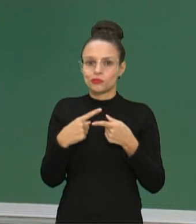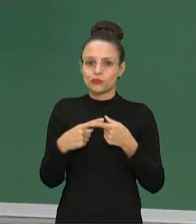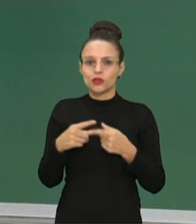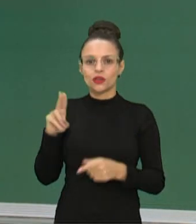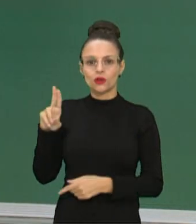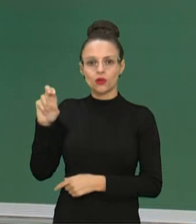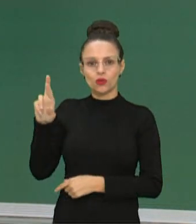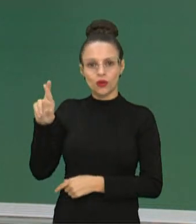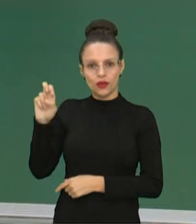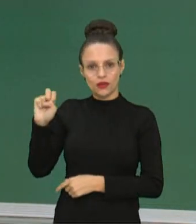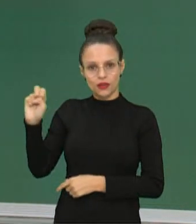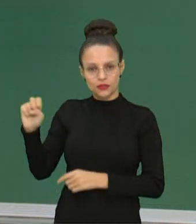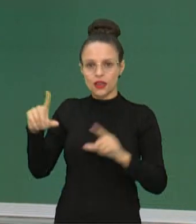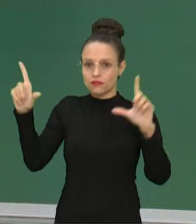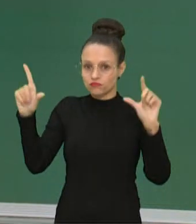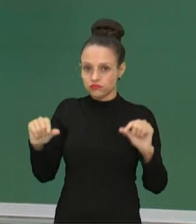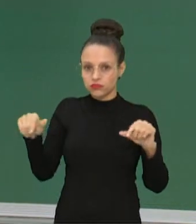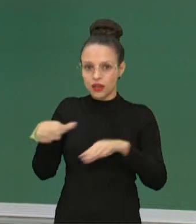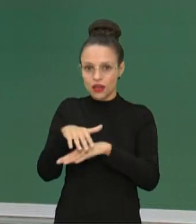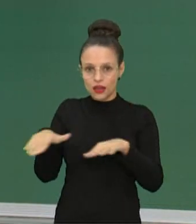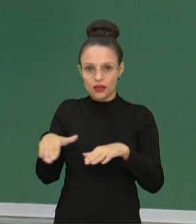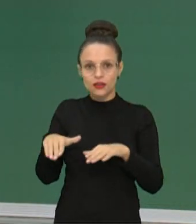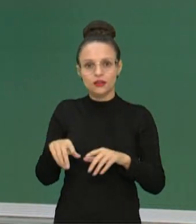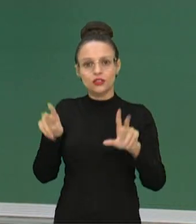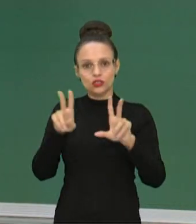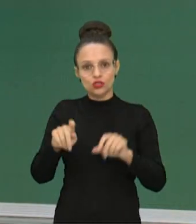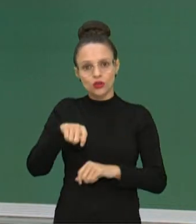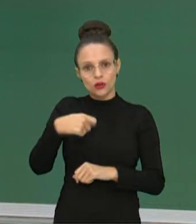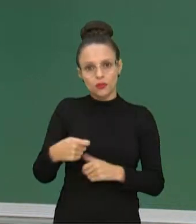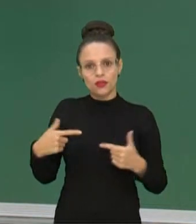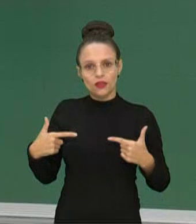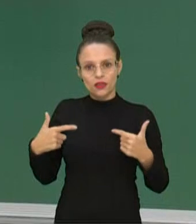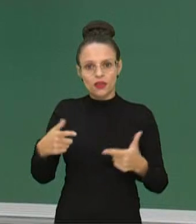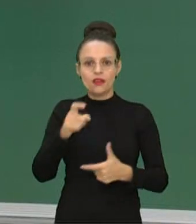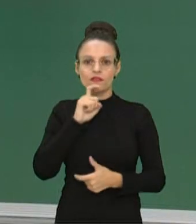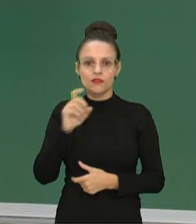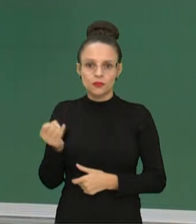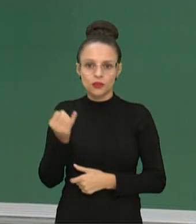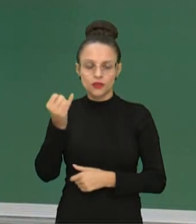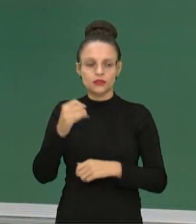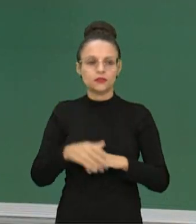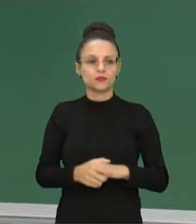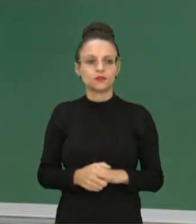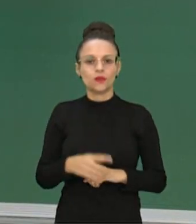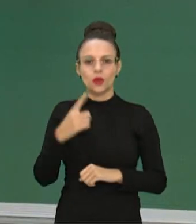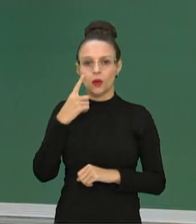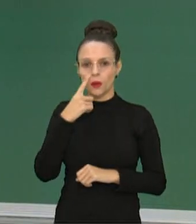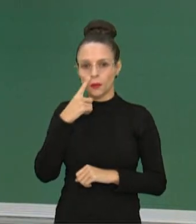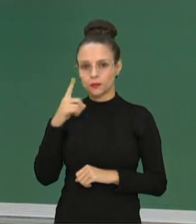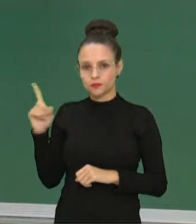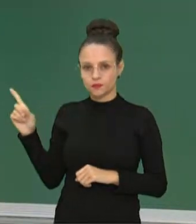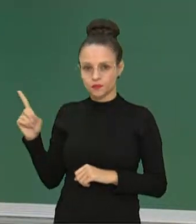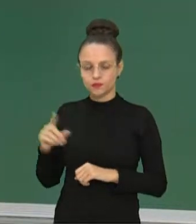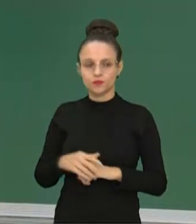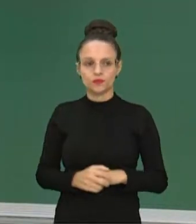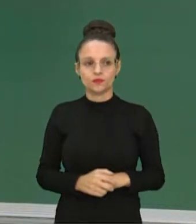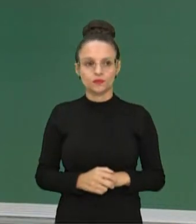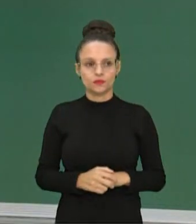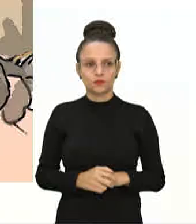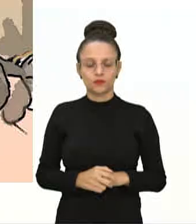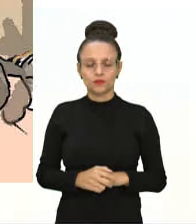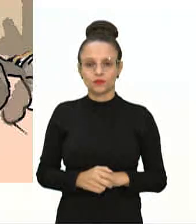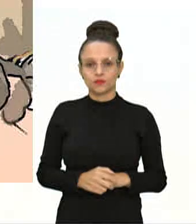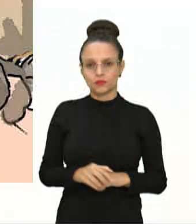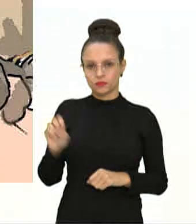Soviética, a questão da Guerra Fria aí tem importância. Ó, esse tema aqui,